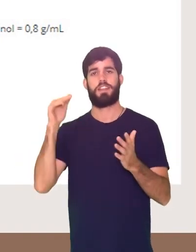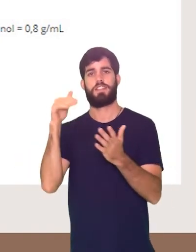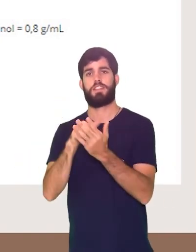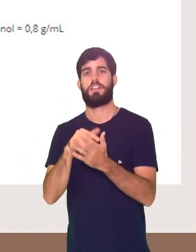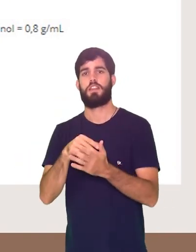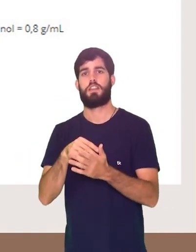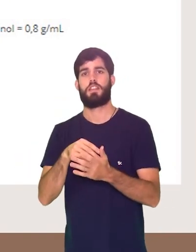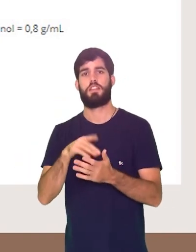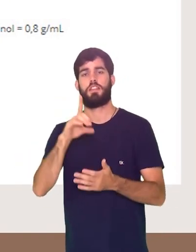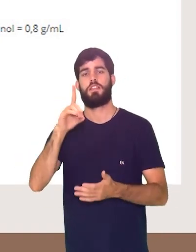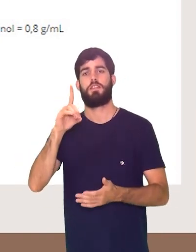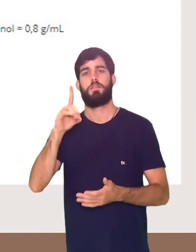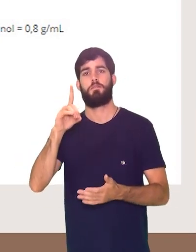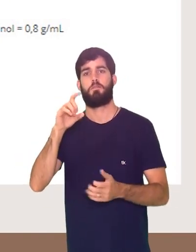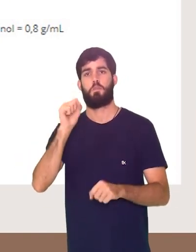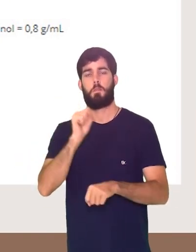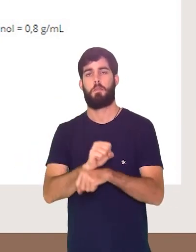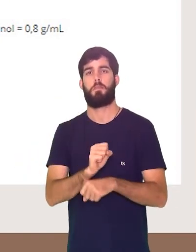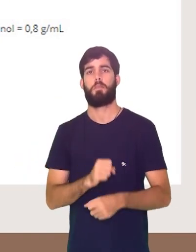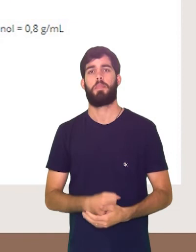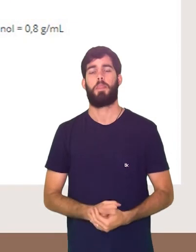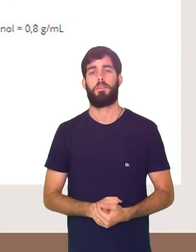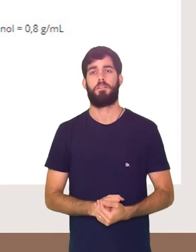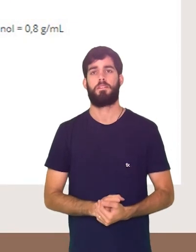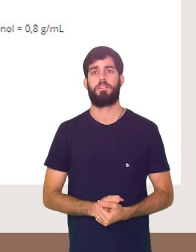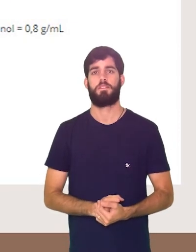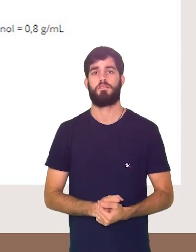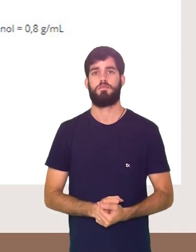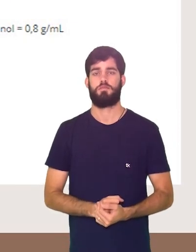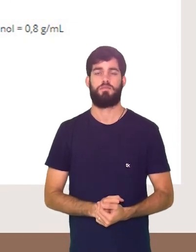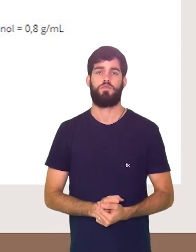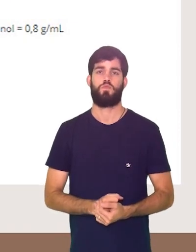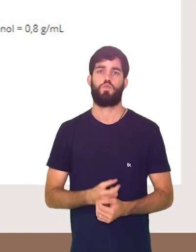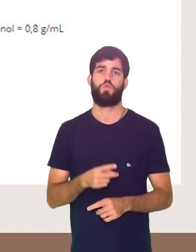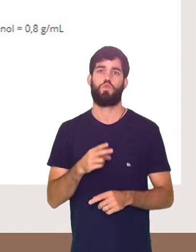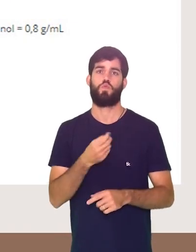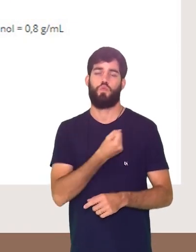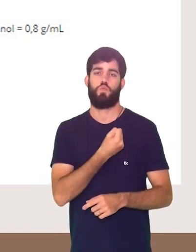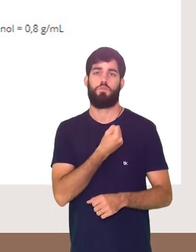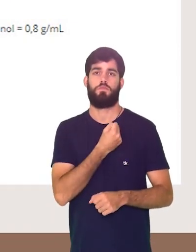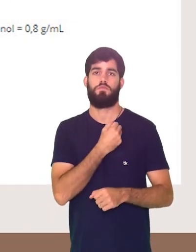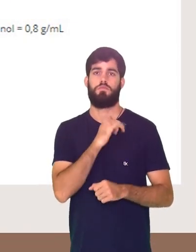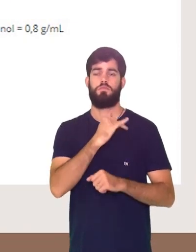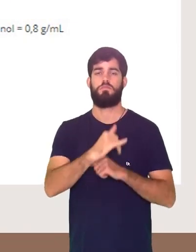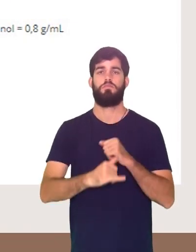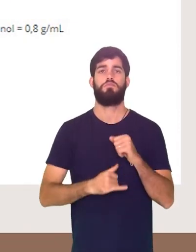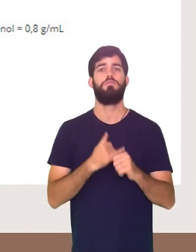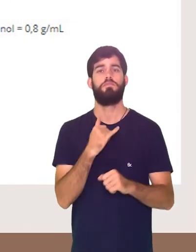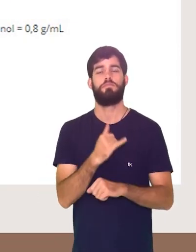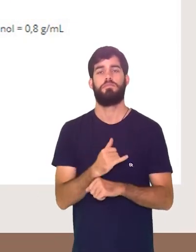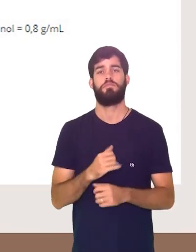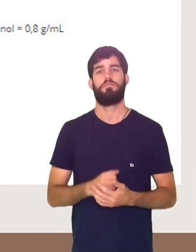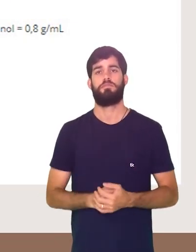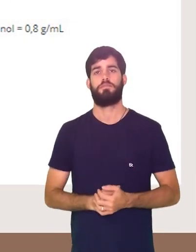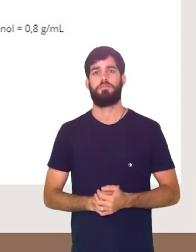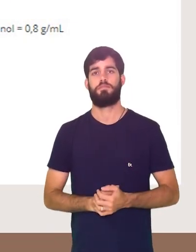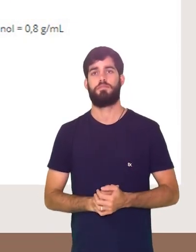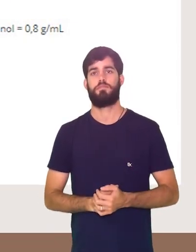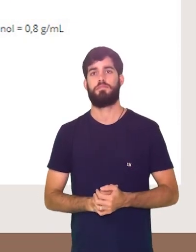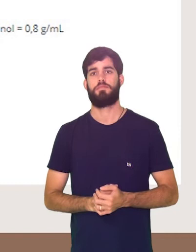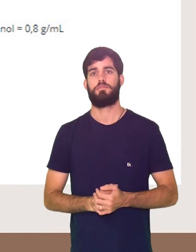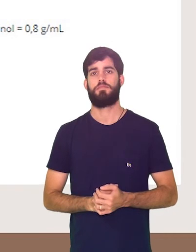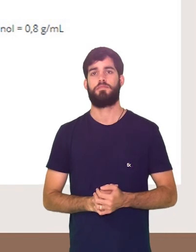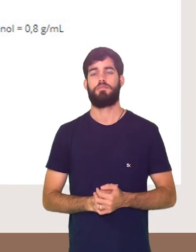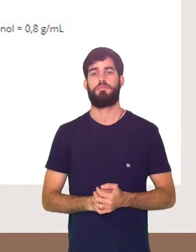em D. E em D para, porque ali são os elétrons daquele átomo que pede para você parar ali. Então o tungstênio